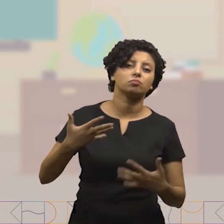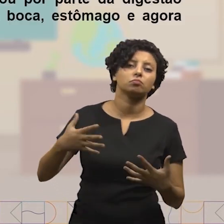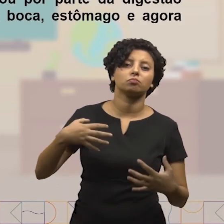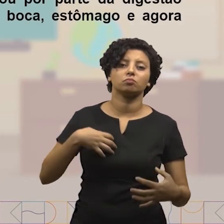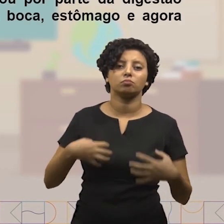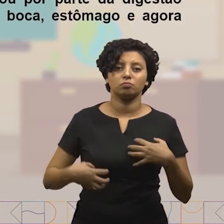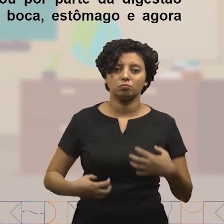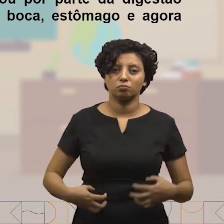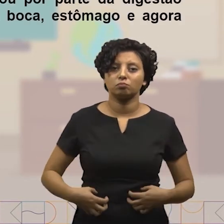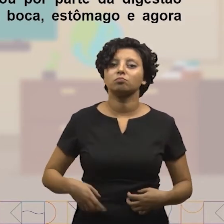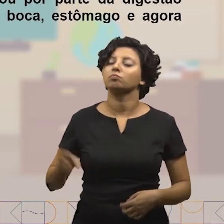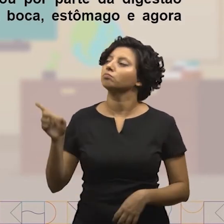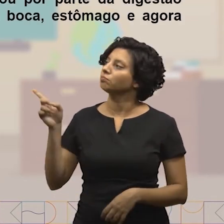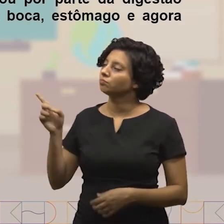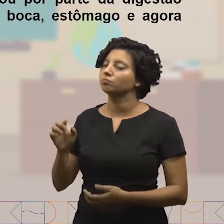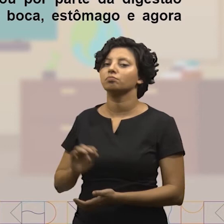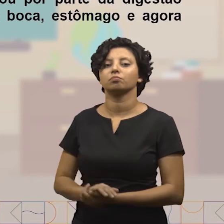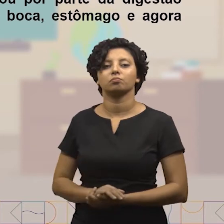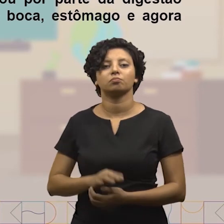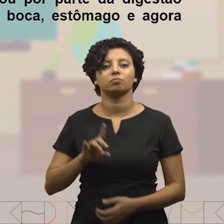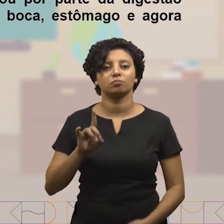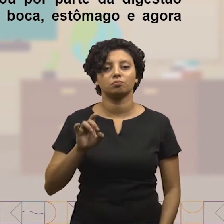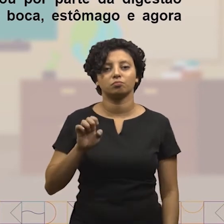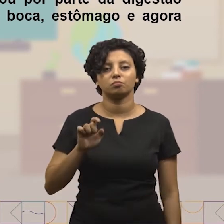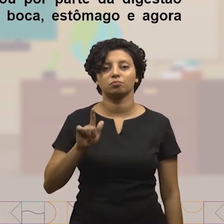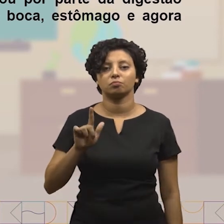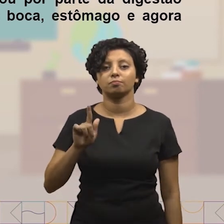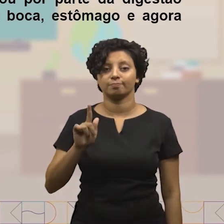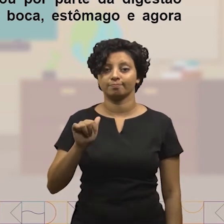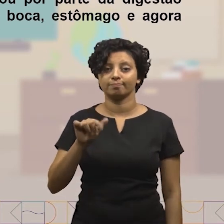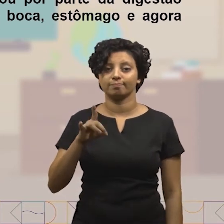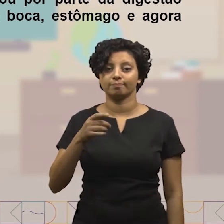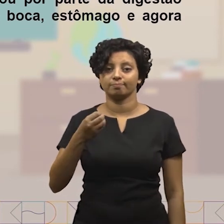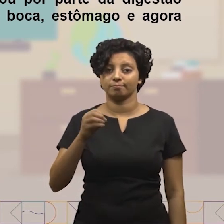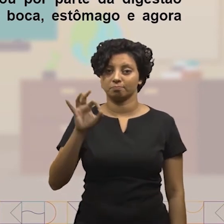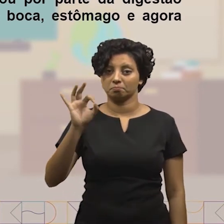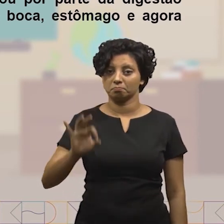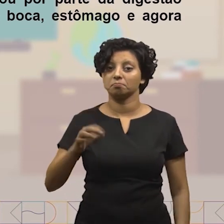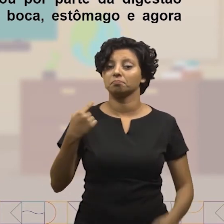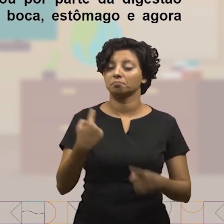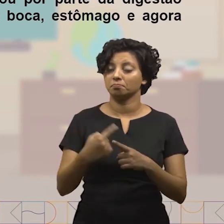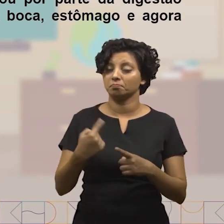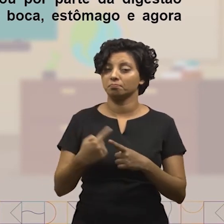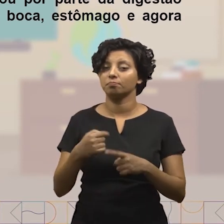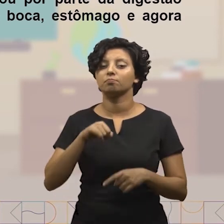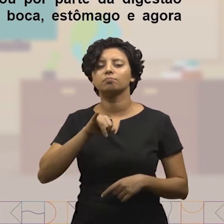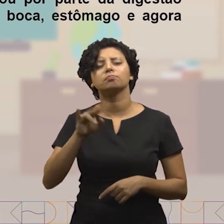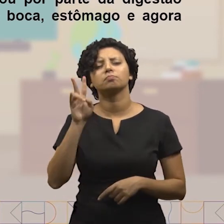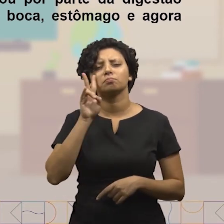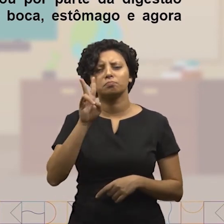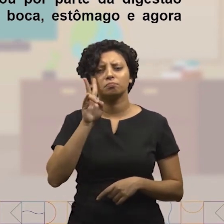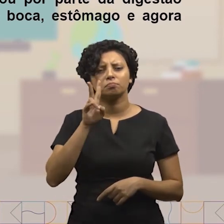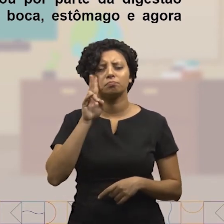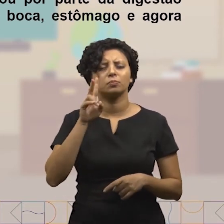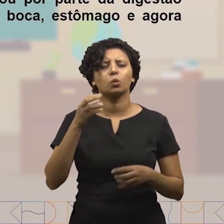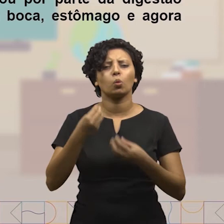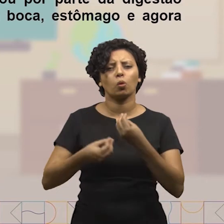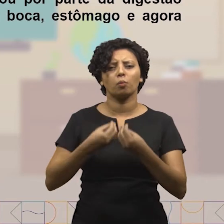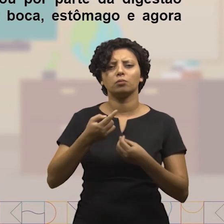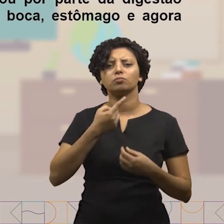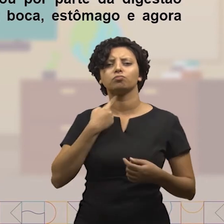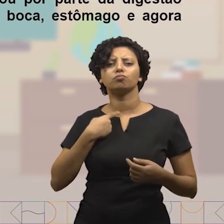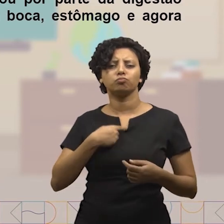órgão? O intestino delgado, correto? Porque se você lembra do caminho que o